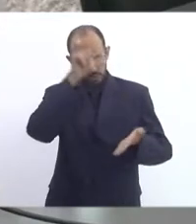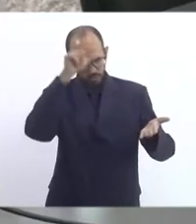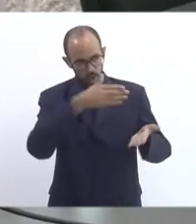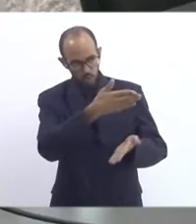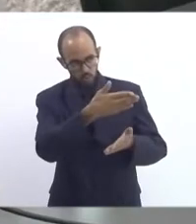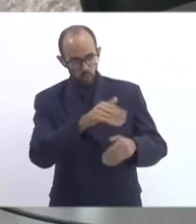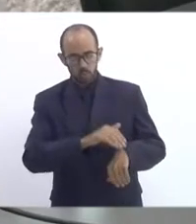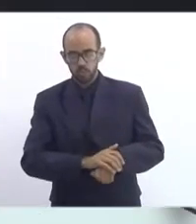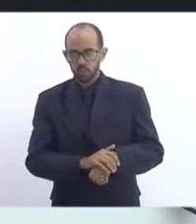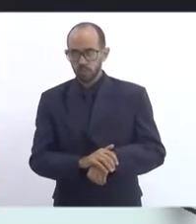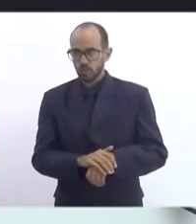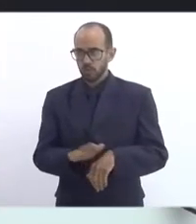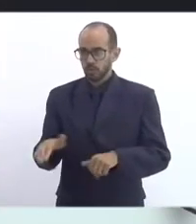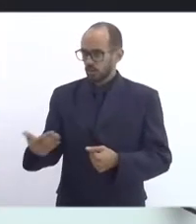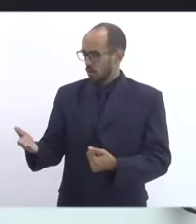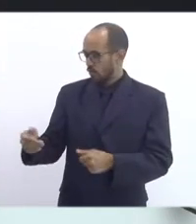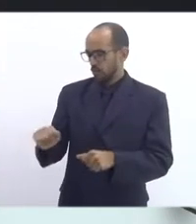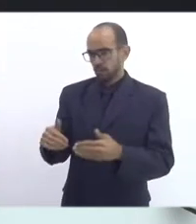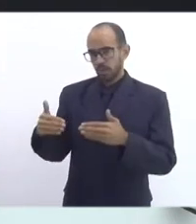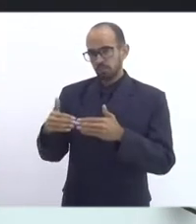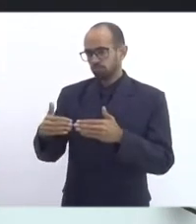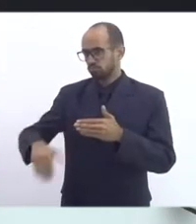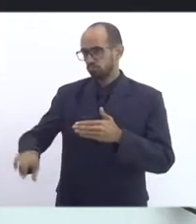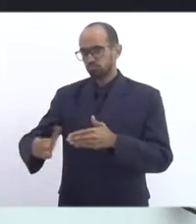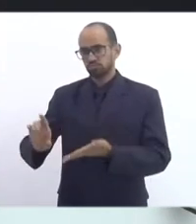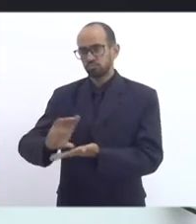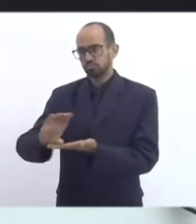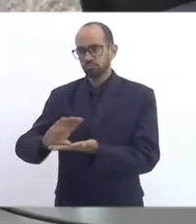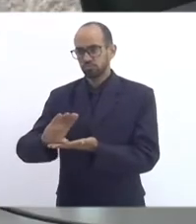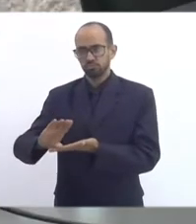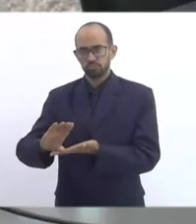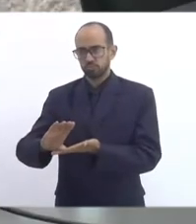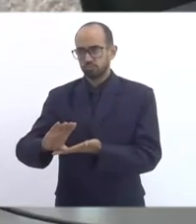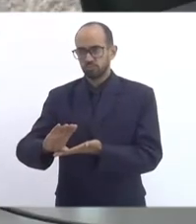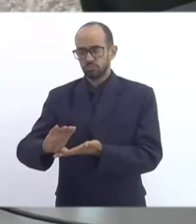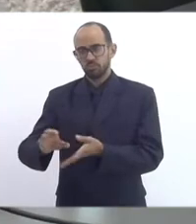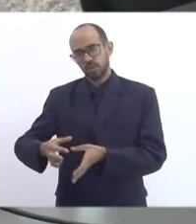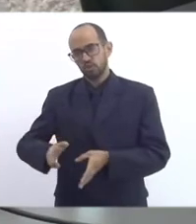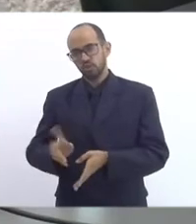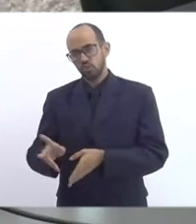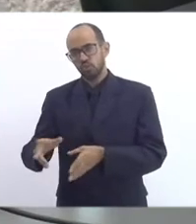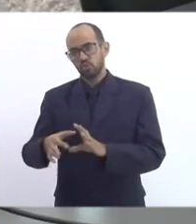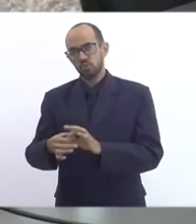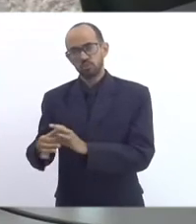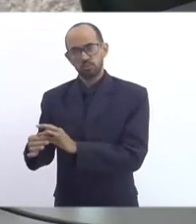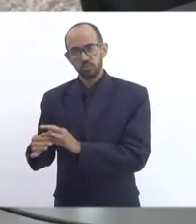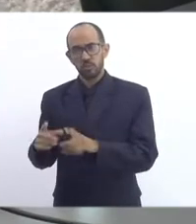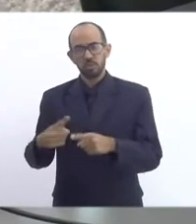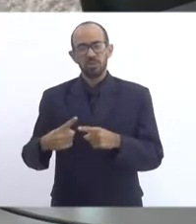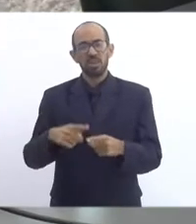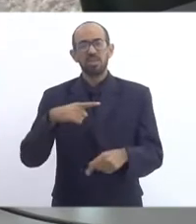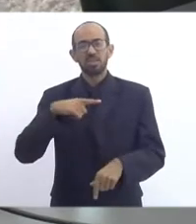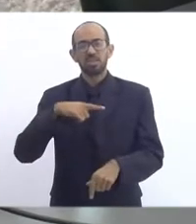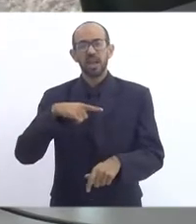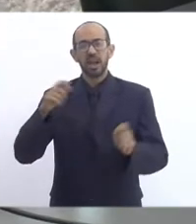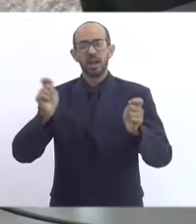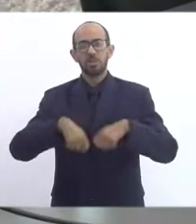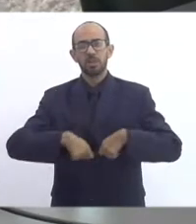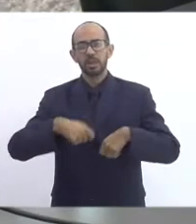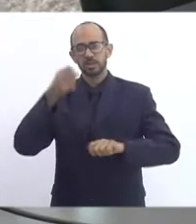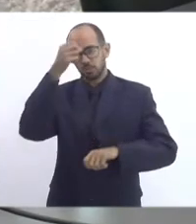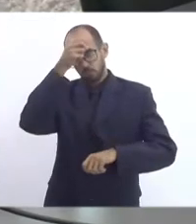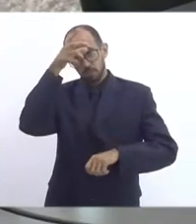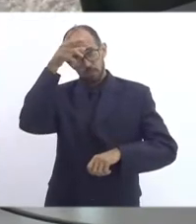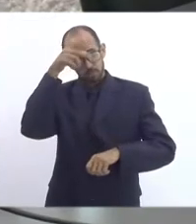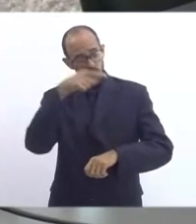Então vamos mudar pela inconstitucionalidade para ser coerente. Porque, como invade competência municipal, essa é uma pauta que Vossa Excelência